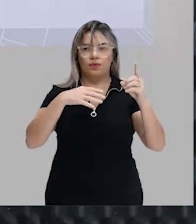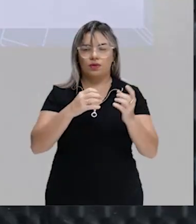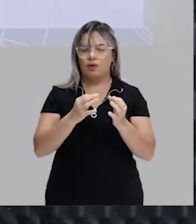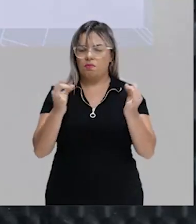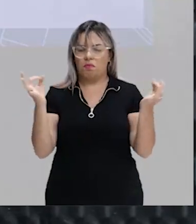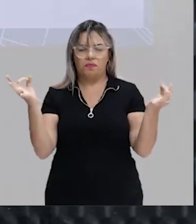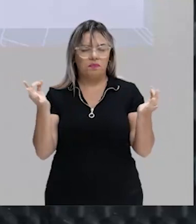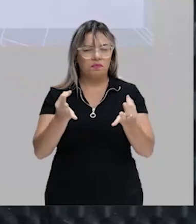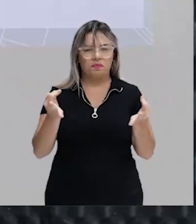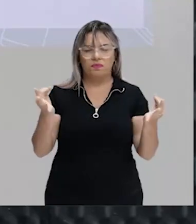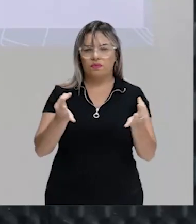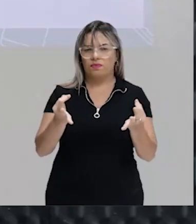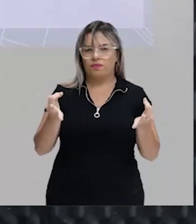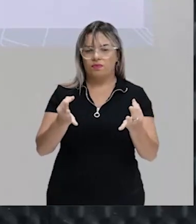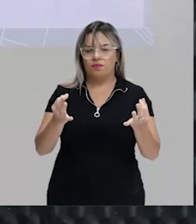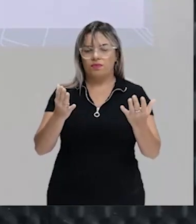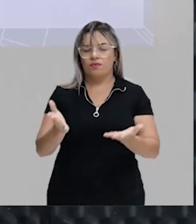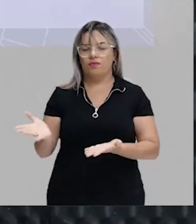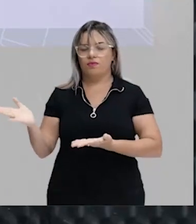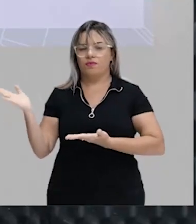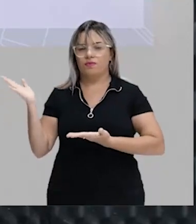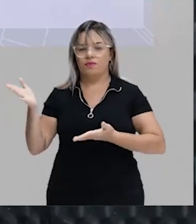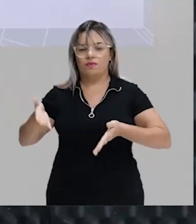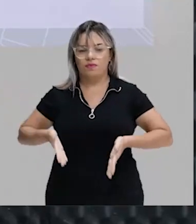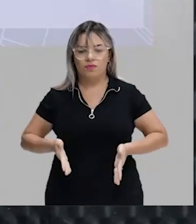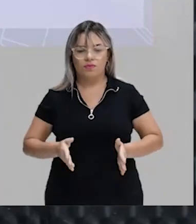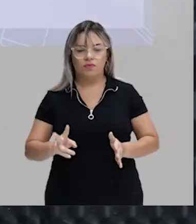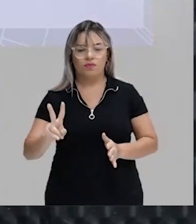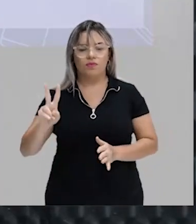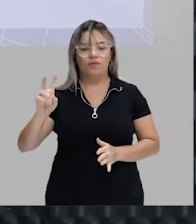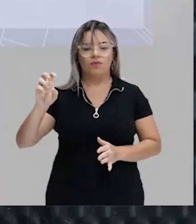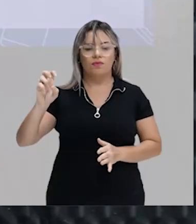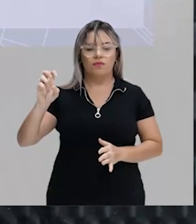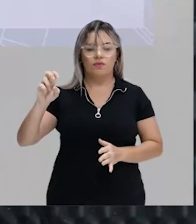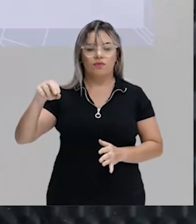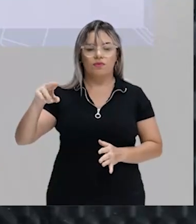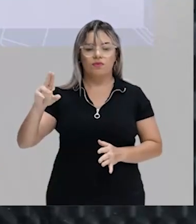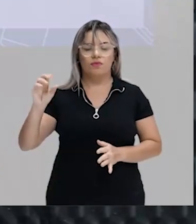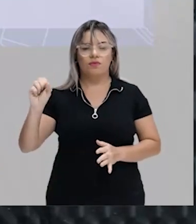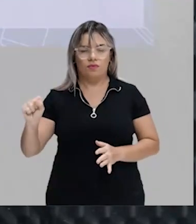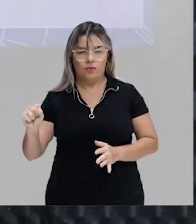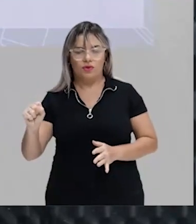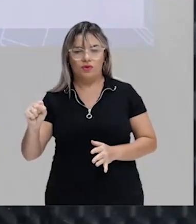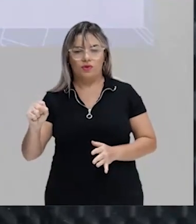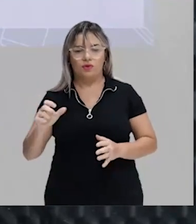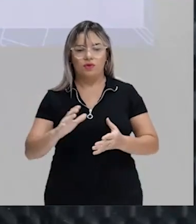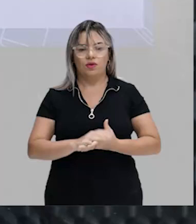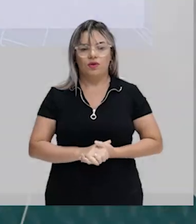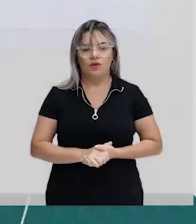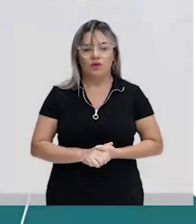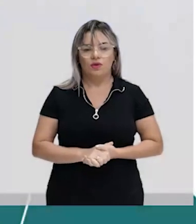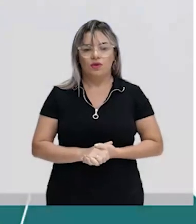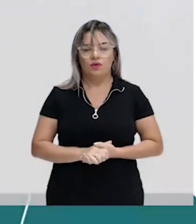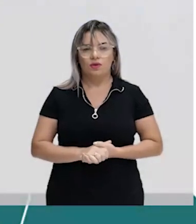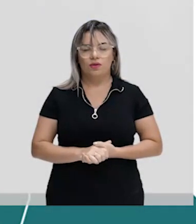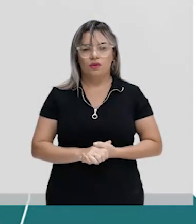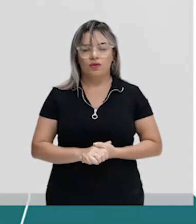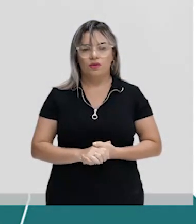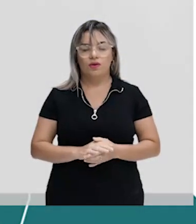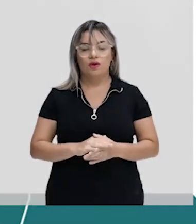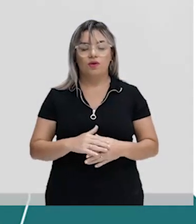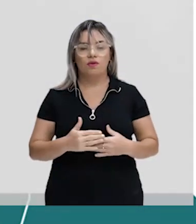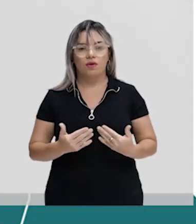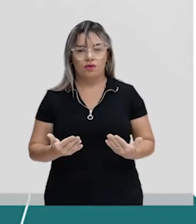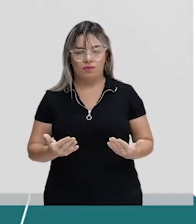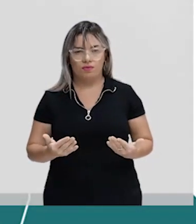perfeito, divino. Olha aqui, ó. O nascimento de Vênus, aqui a gente tem só o olhar. Tá certo? E quando